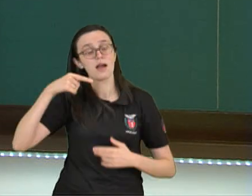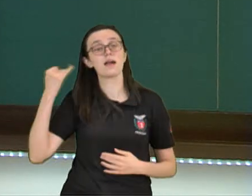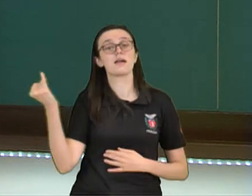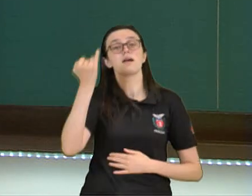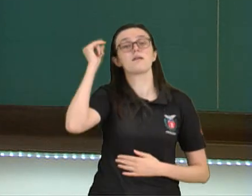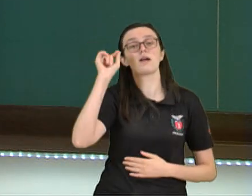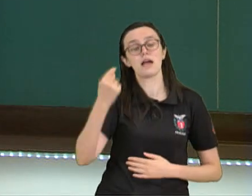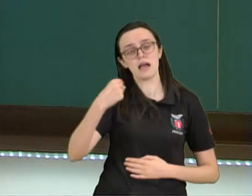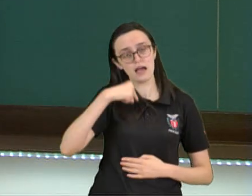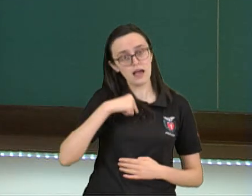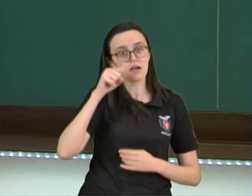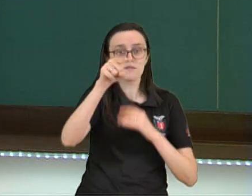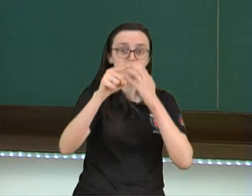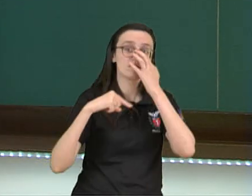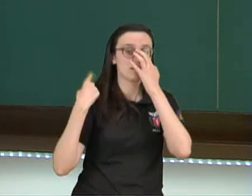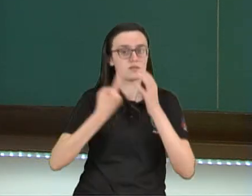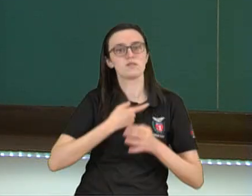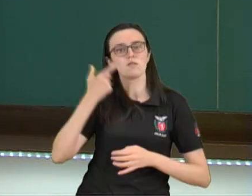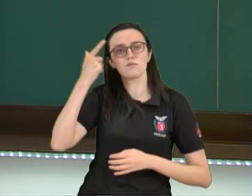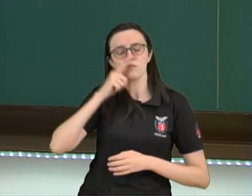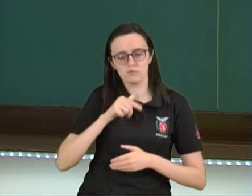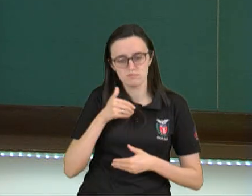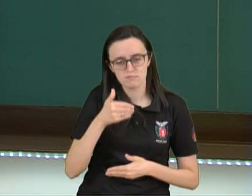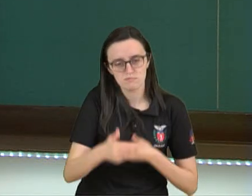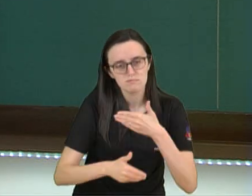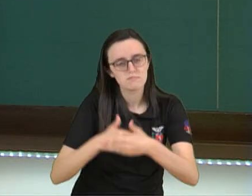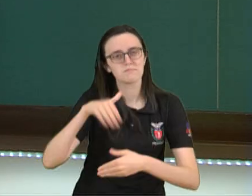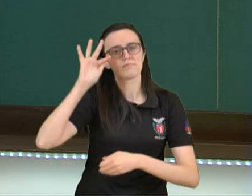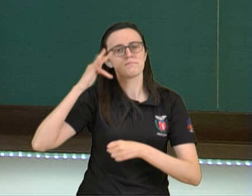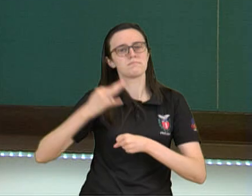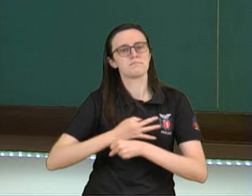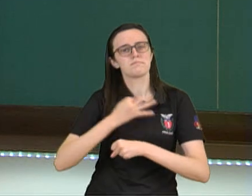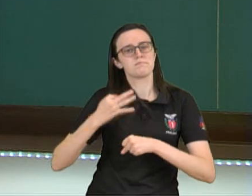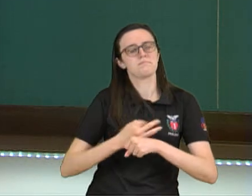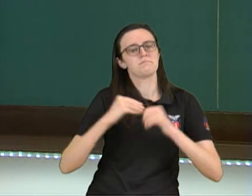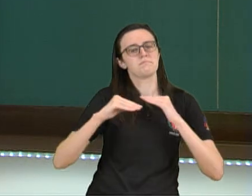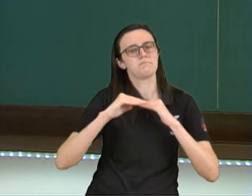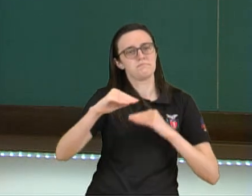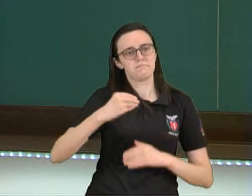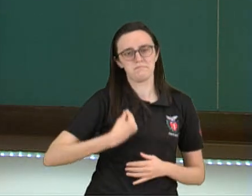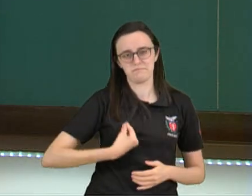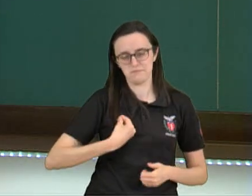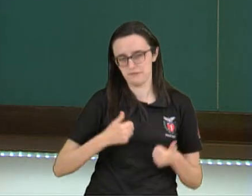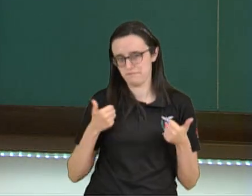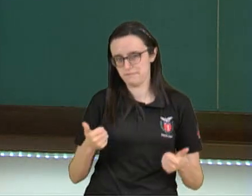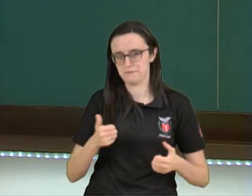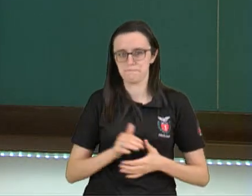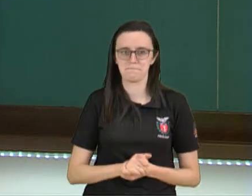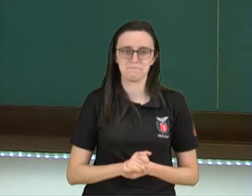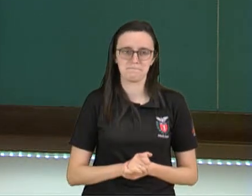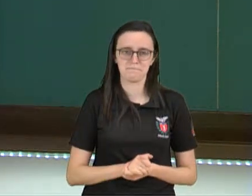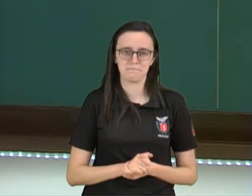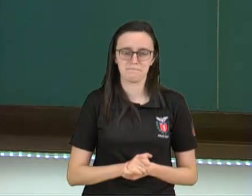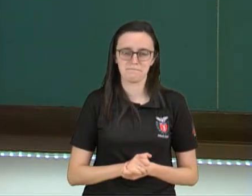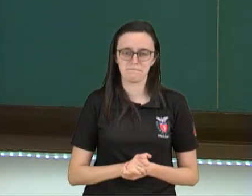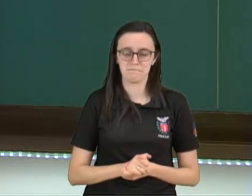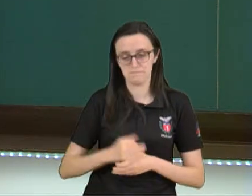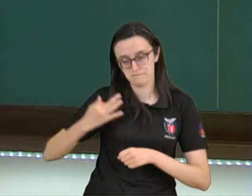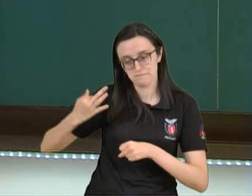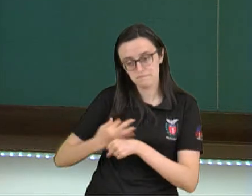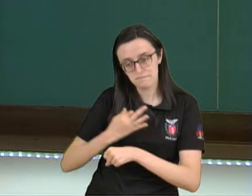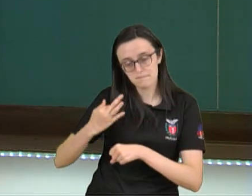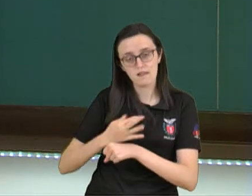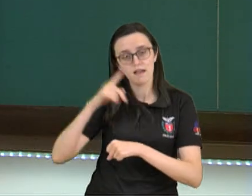que eu e você venhamos a desenvolver a resiliência em nossas vidas, ok? Então, assim, a resiliência